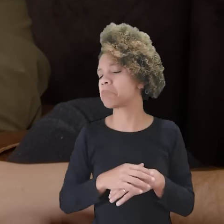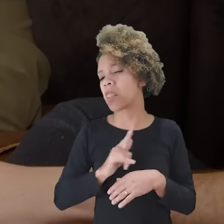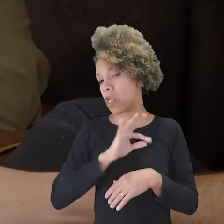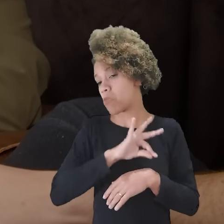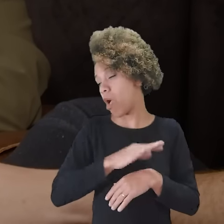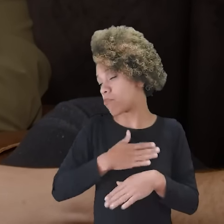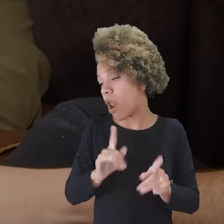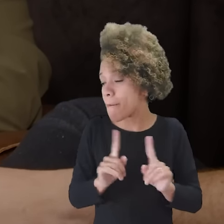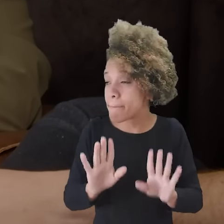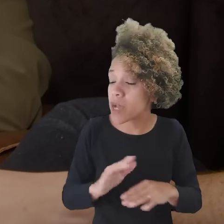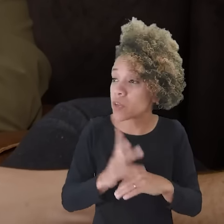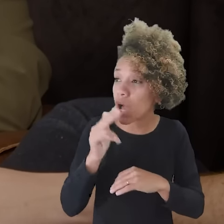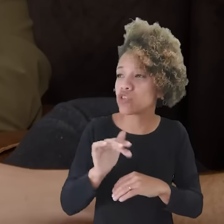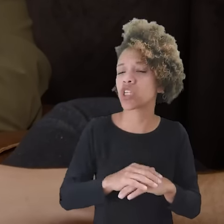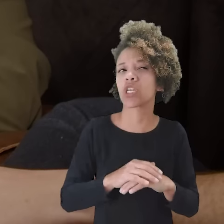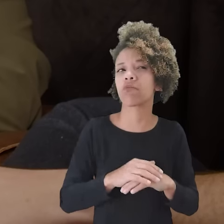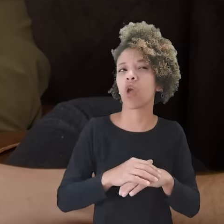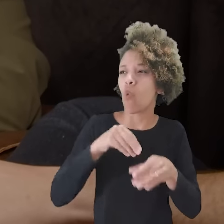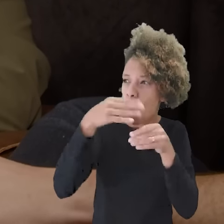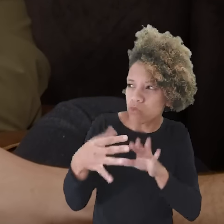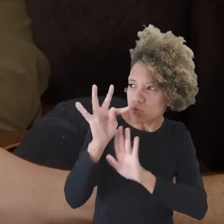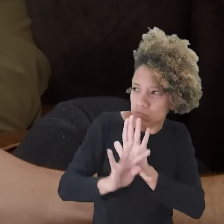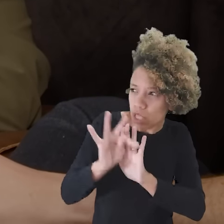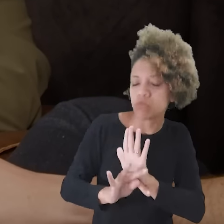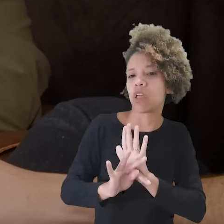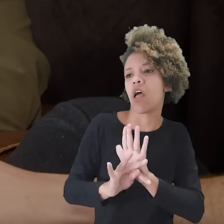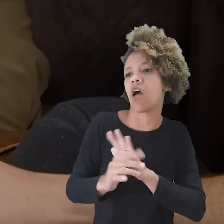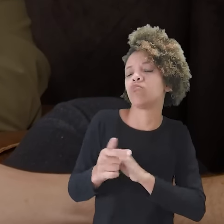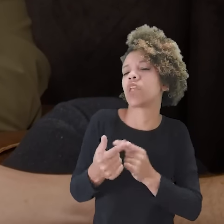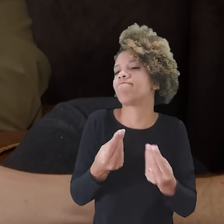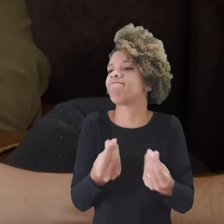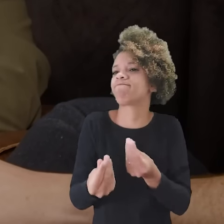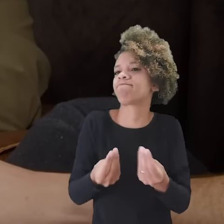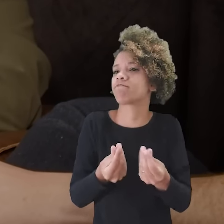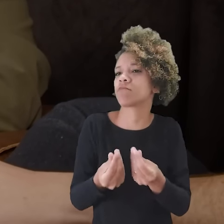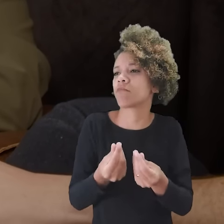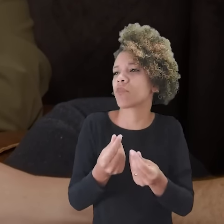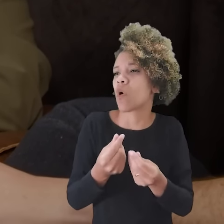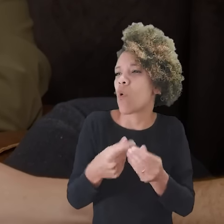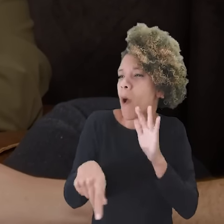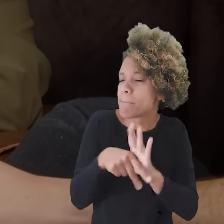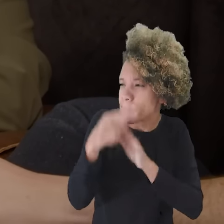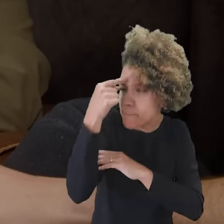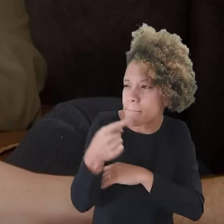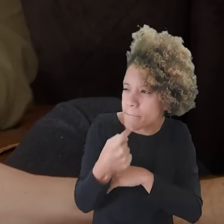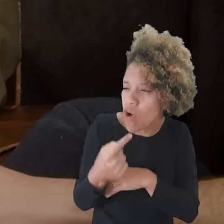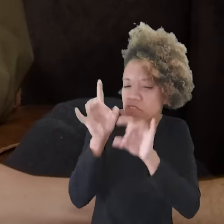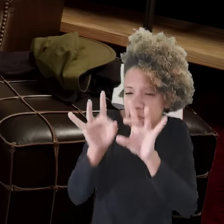mas eu acho que o os materiais que eu faço os textos que eu faço Eles não têm uma uma característica